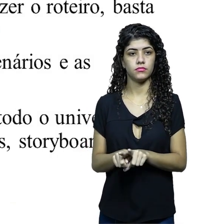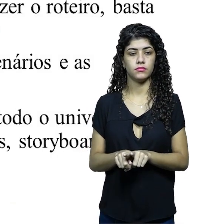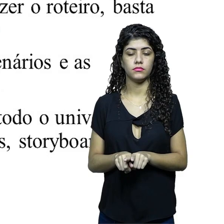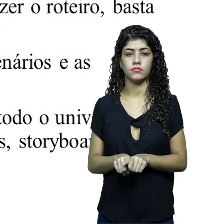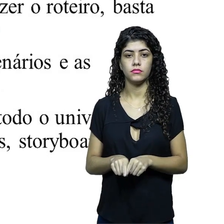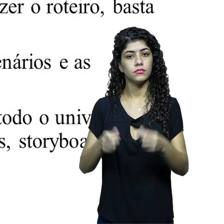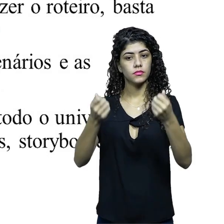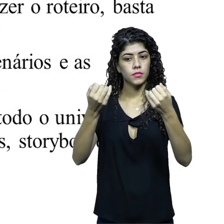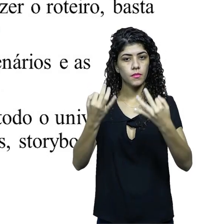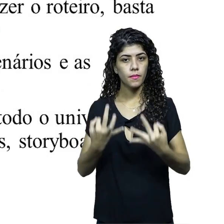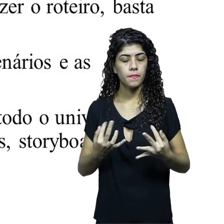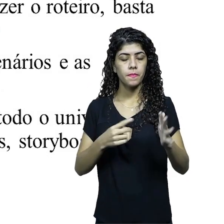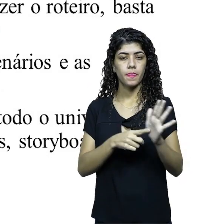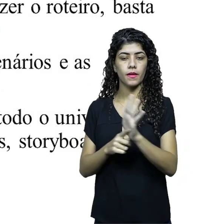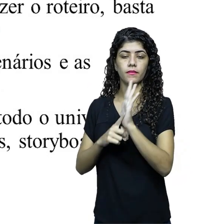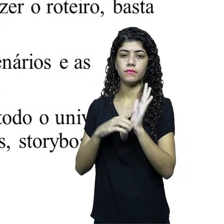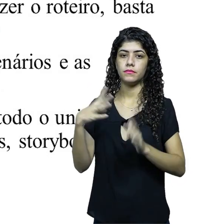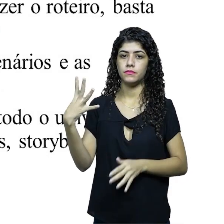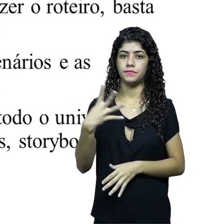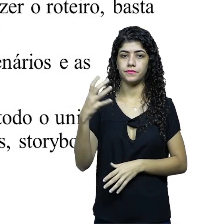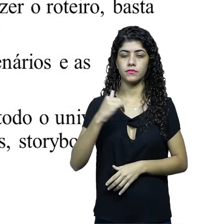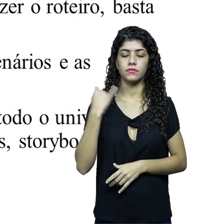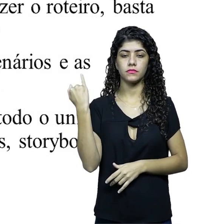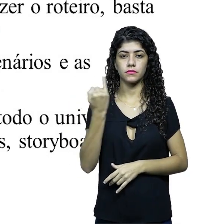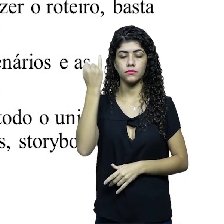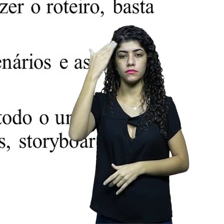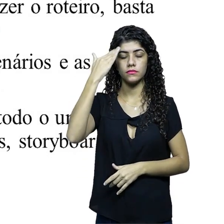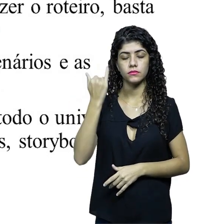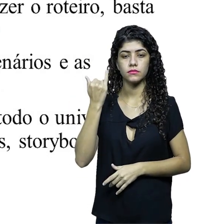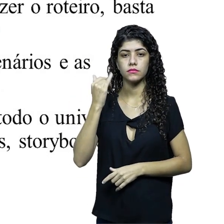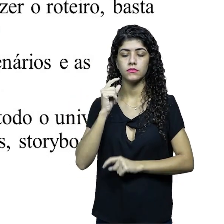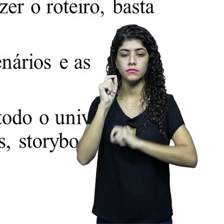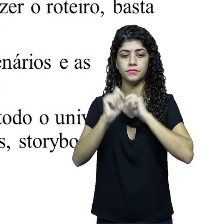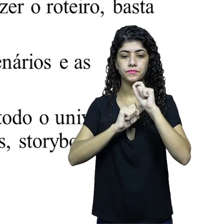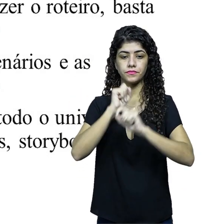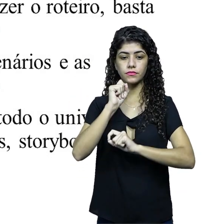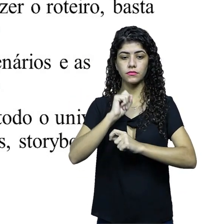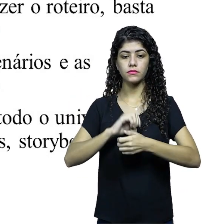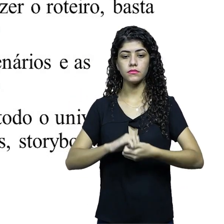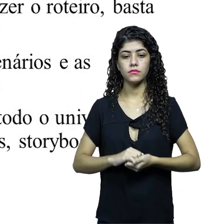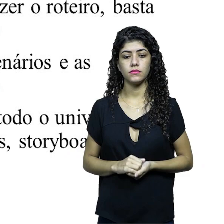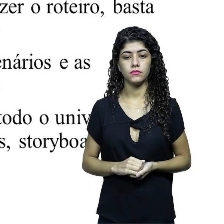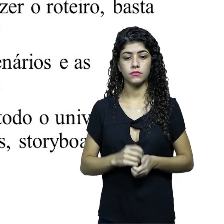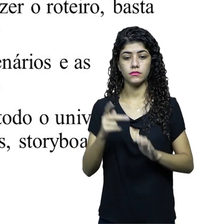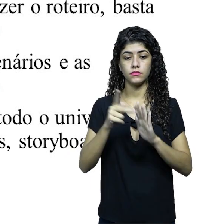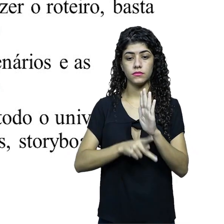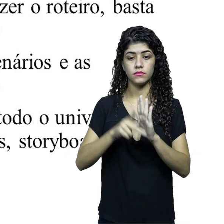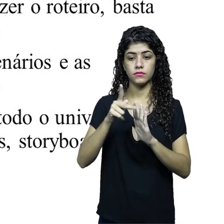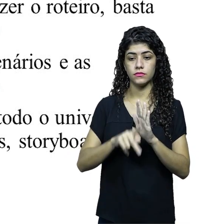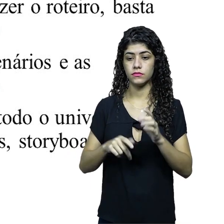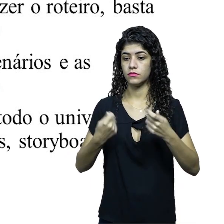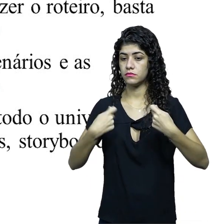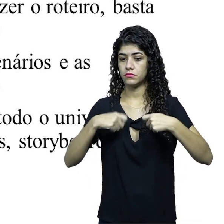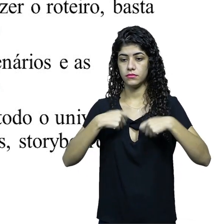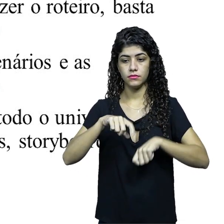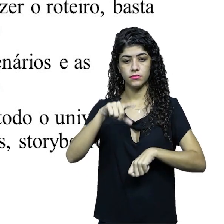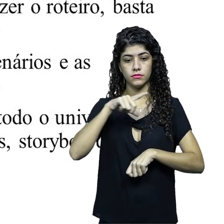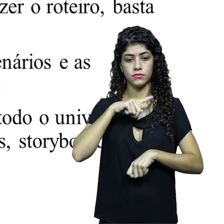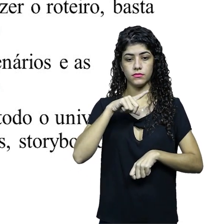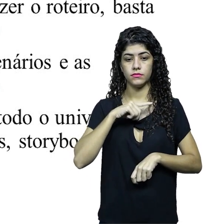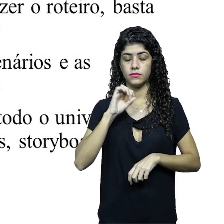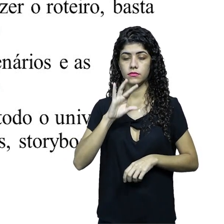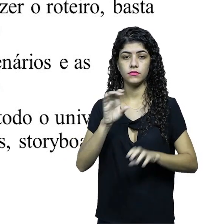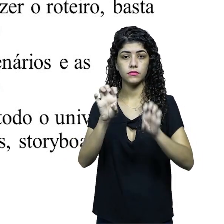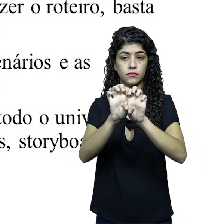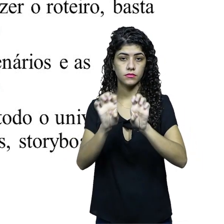Além de tudo que foi explanado nesses 4 módulos, o que é importante saber para propor projetos? Projetos de documentário não precisam